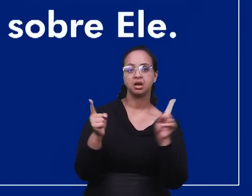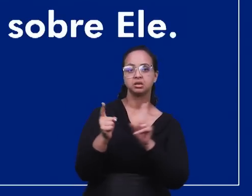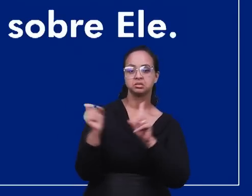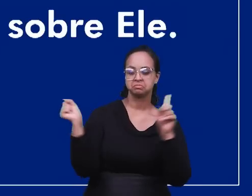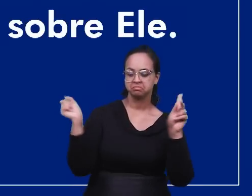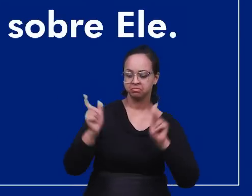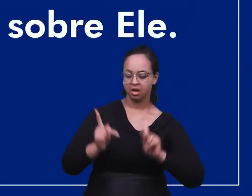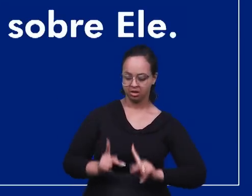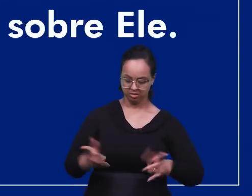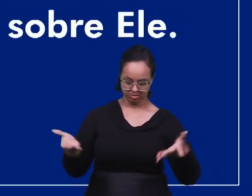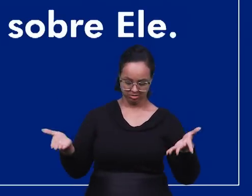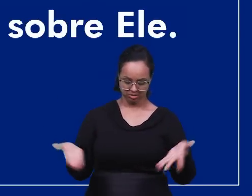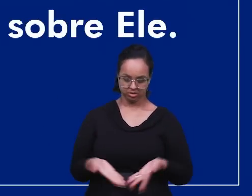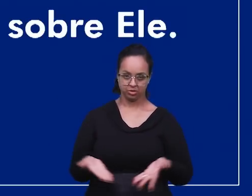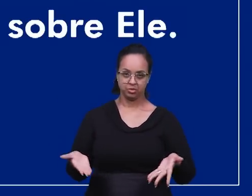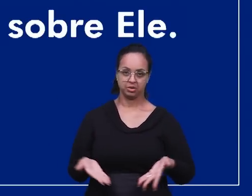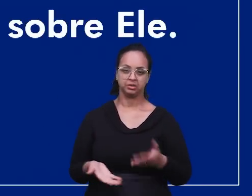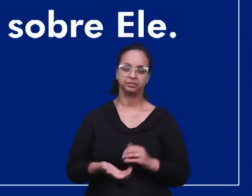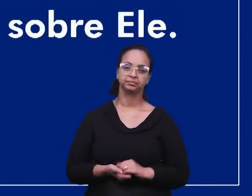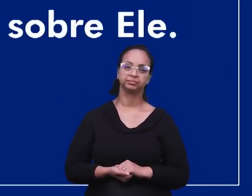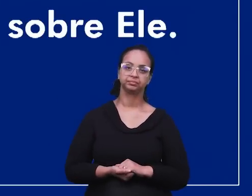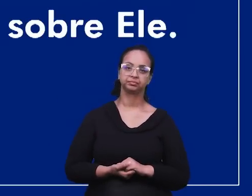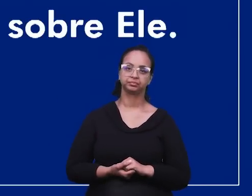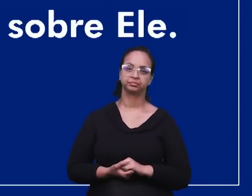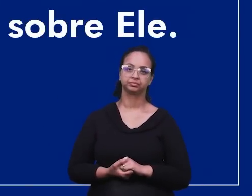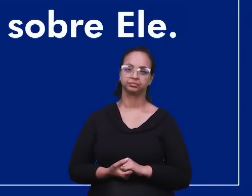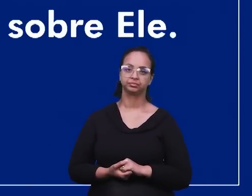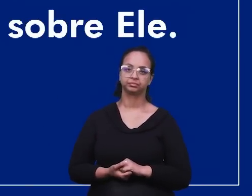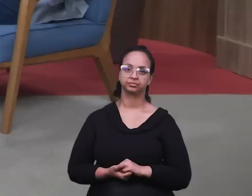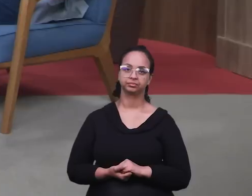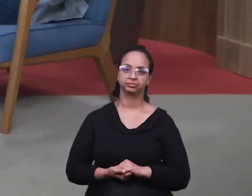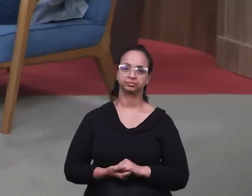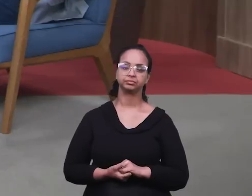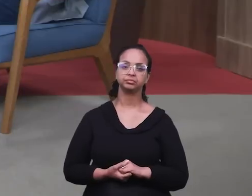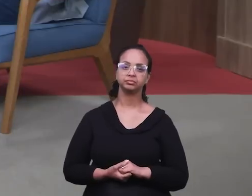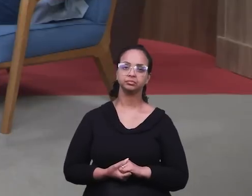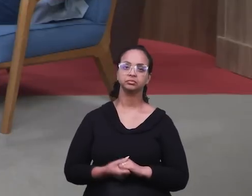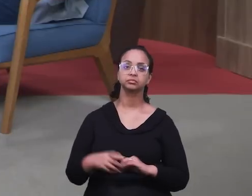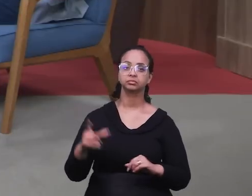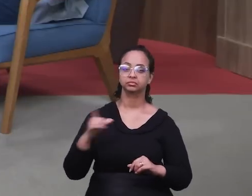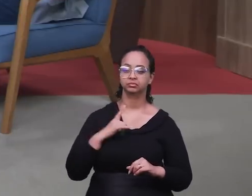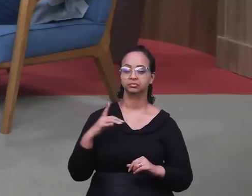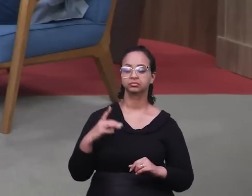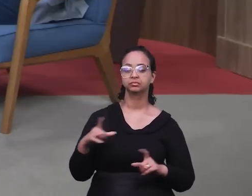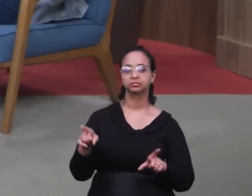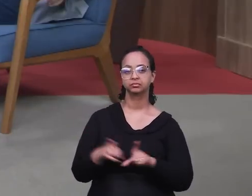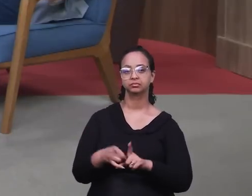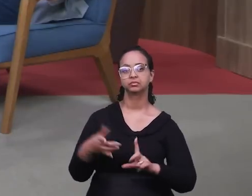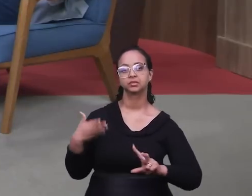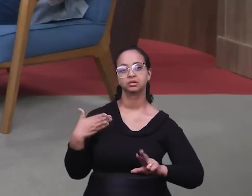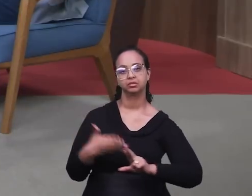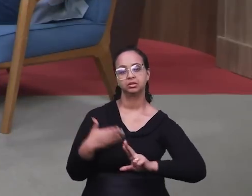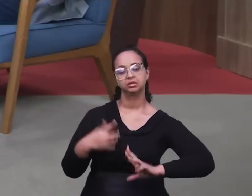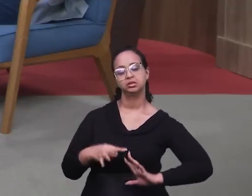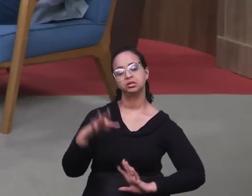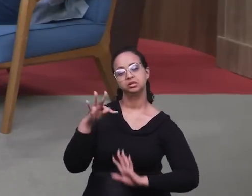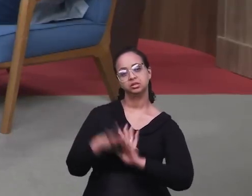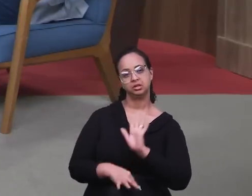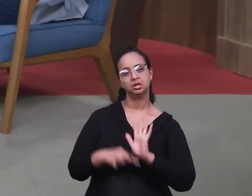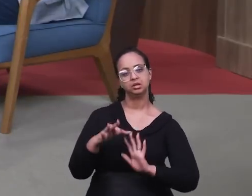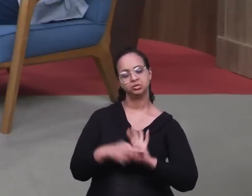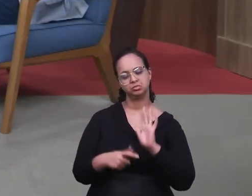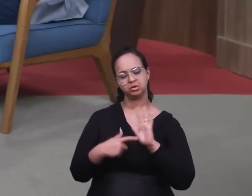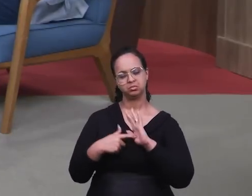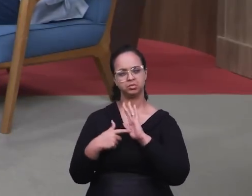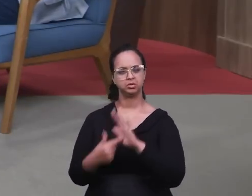que nos traz a paz estava sobre ele. Amém. O Jorge ainda usa mais um texto da palavra para